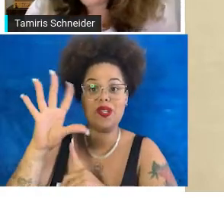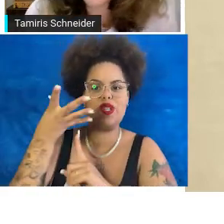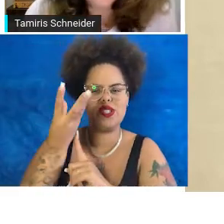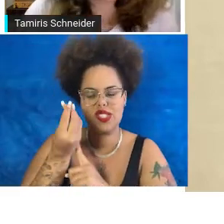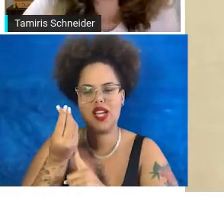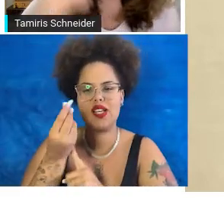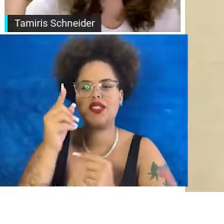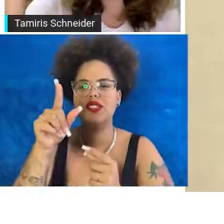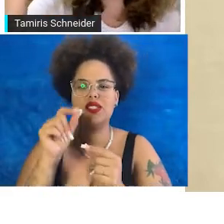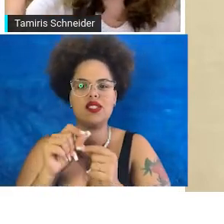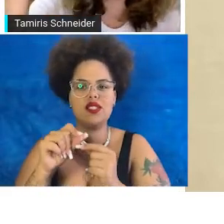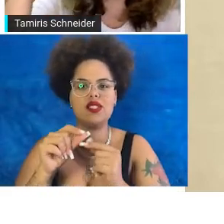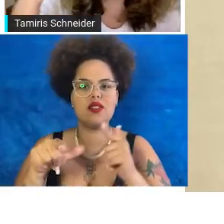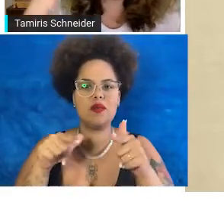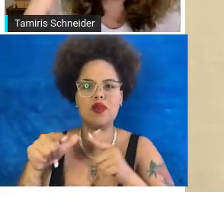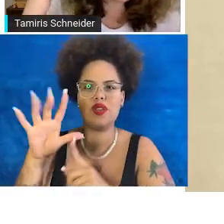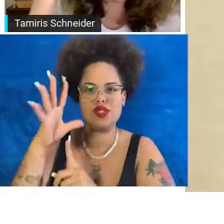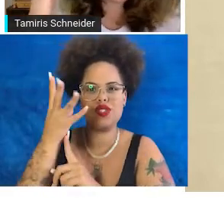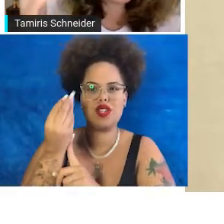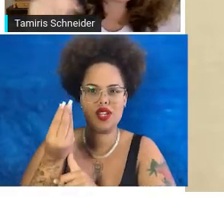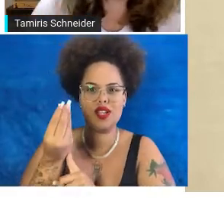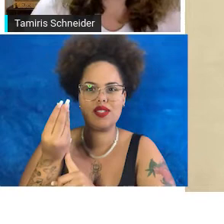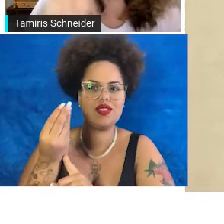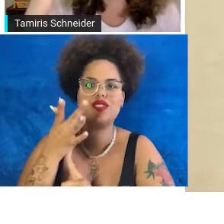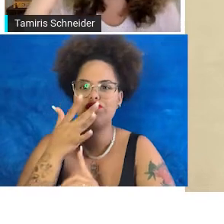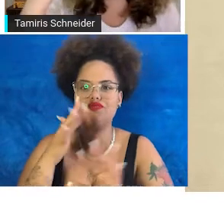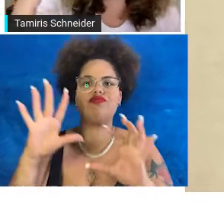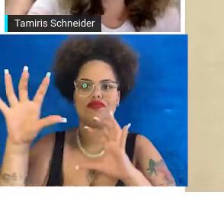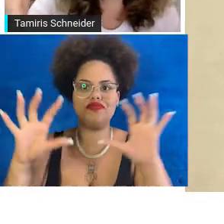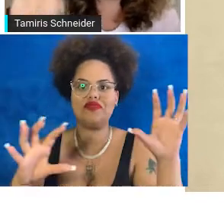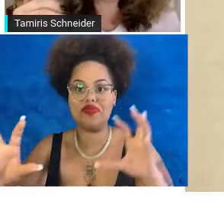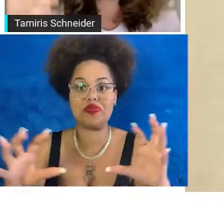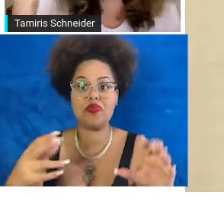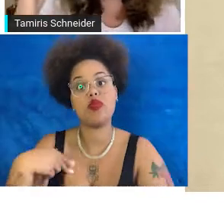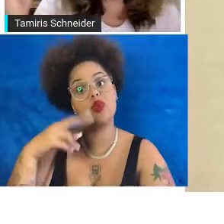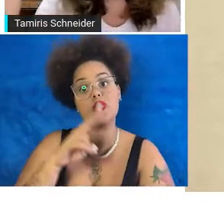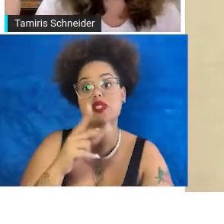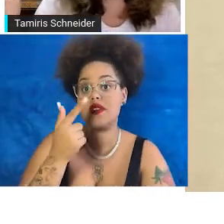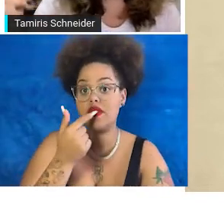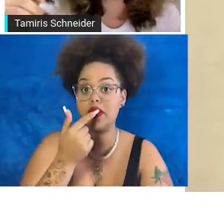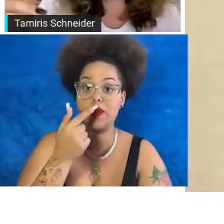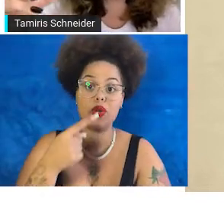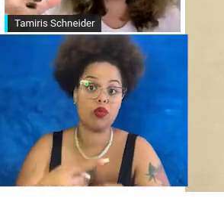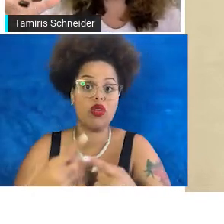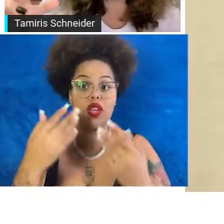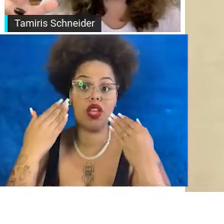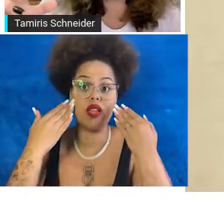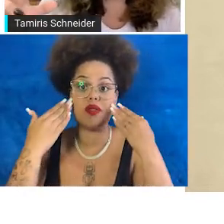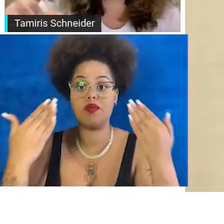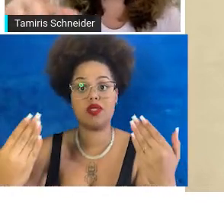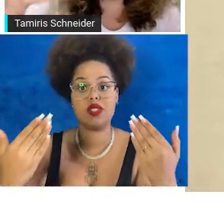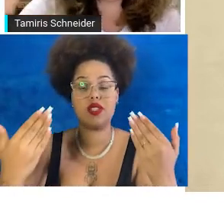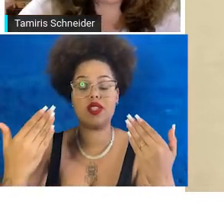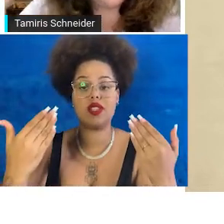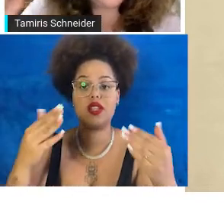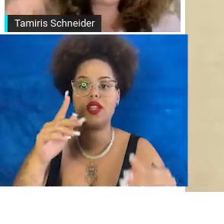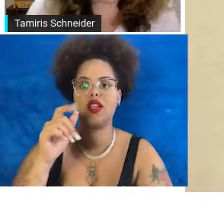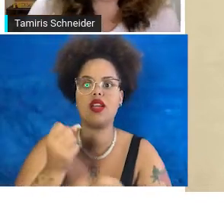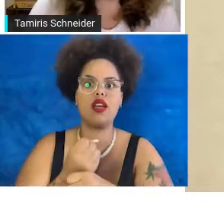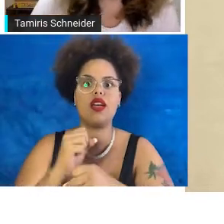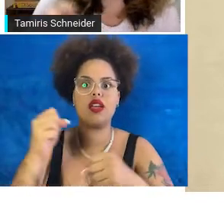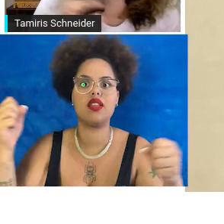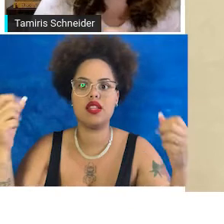fez um plano de arte, vai lá, disseca cada cor. Ah, eu usei vermelho porque representa grandeza